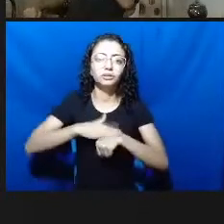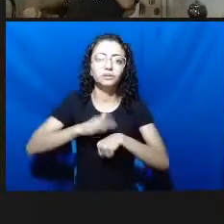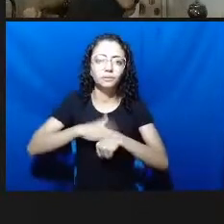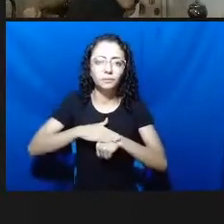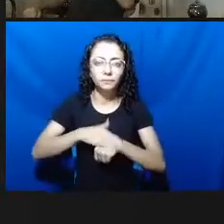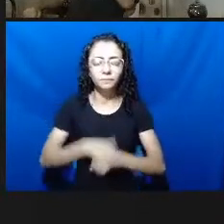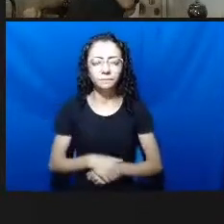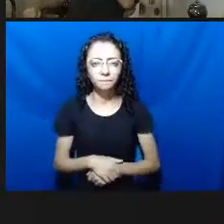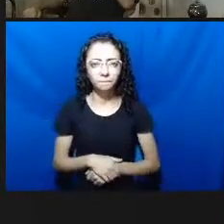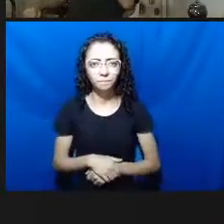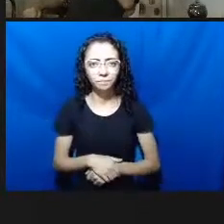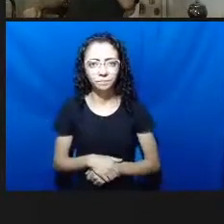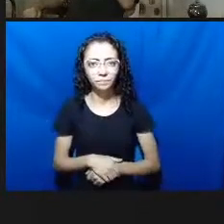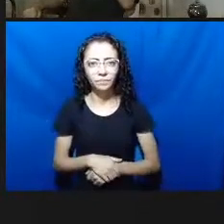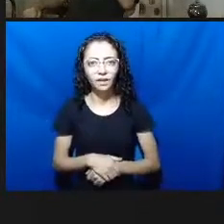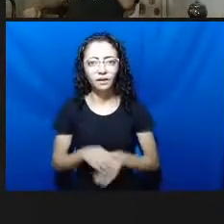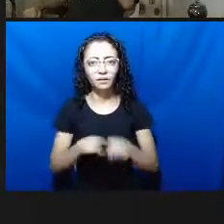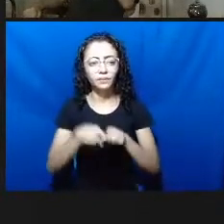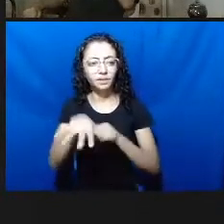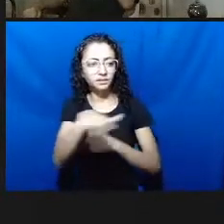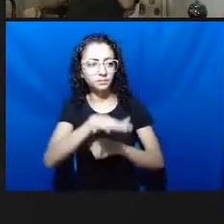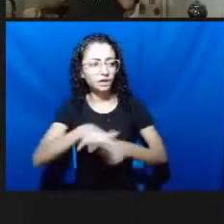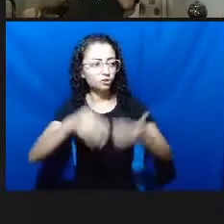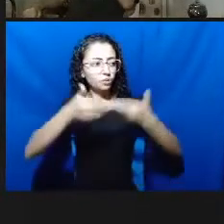aqui no aberto,